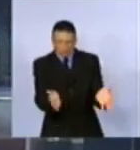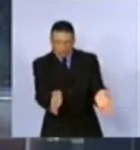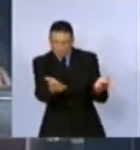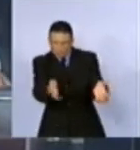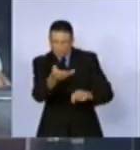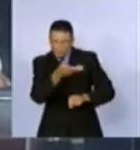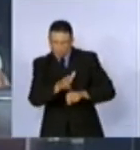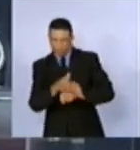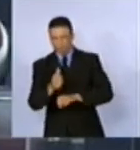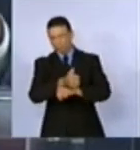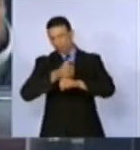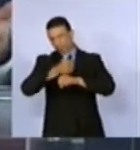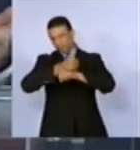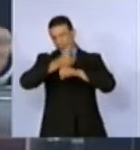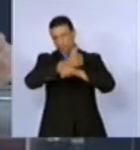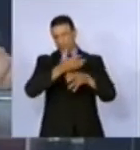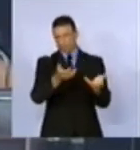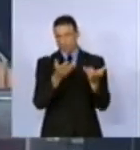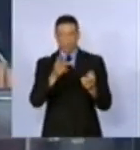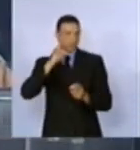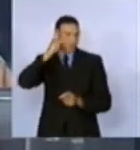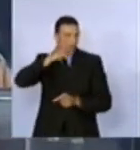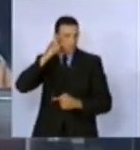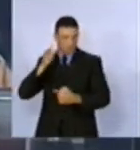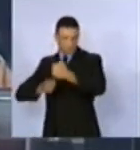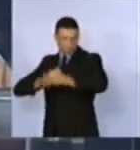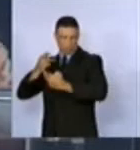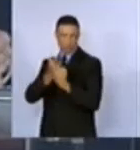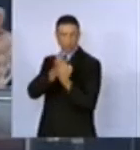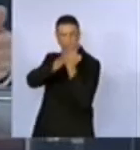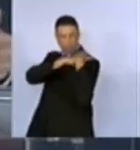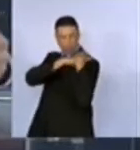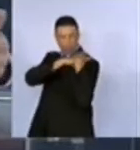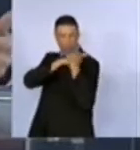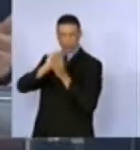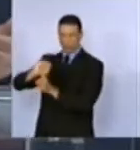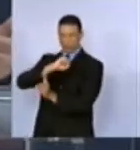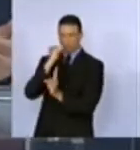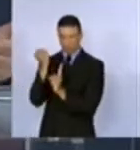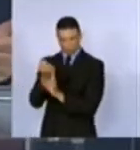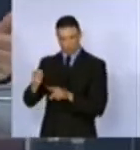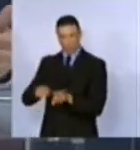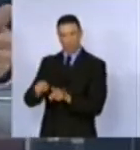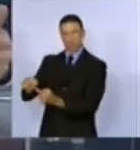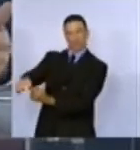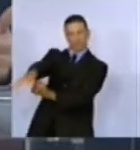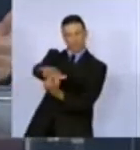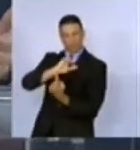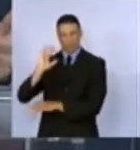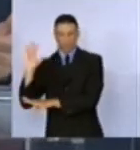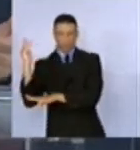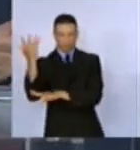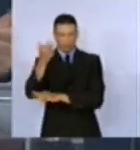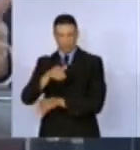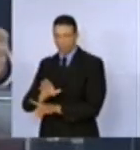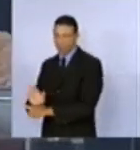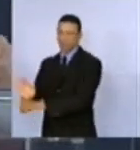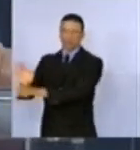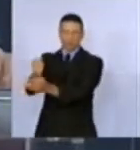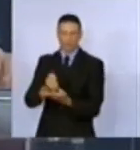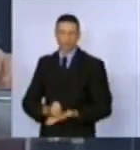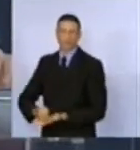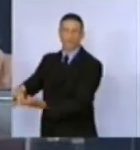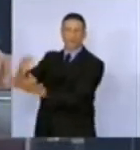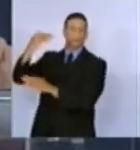para as melhores práticas a gente tem uma política de responsabilidade socioambiental que orienta a atuação do banco